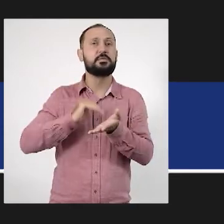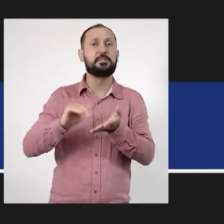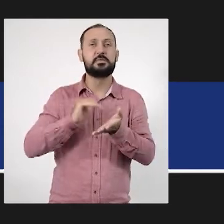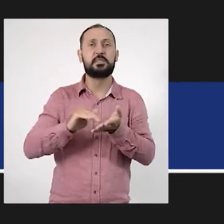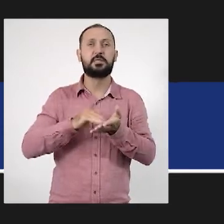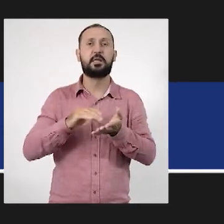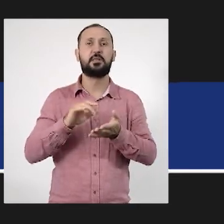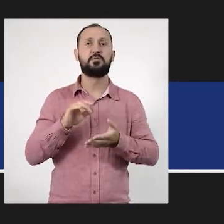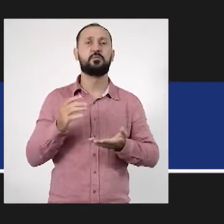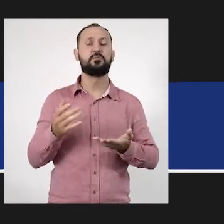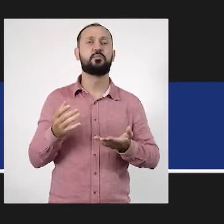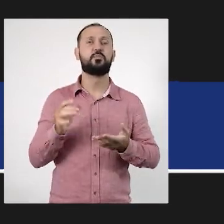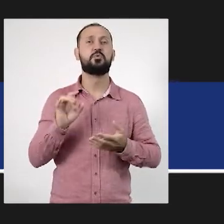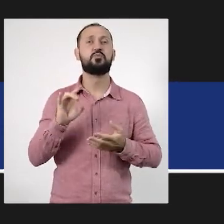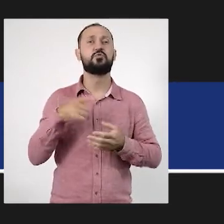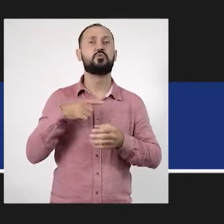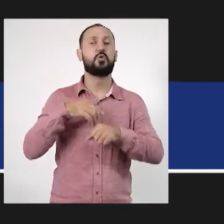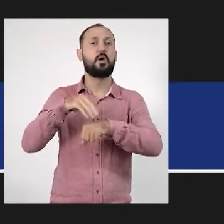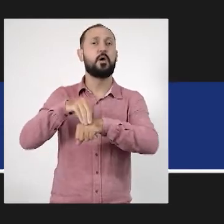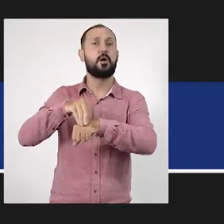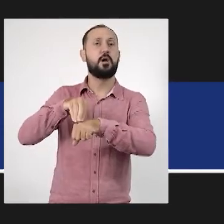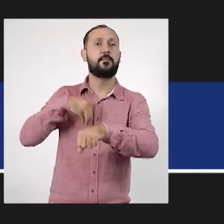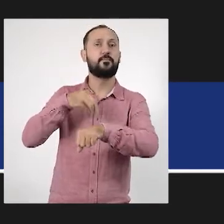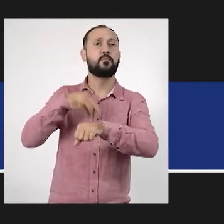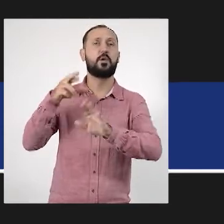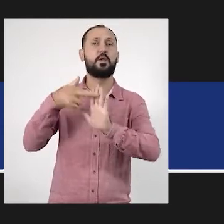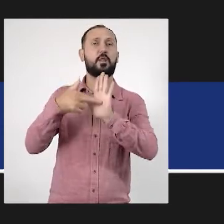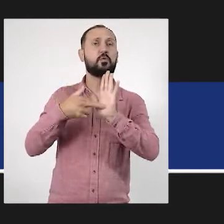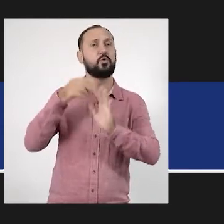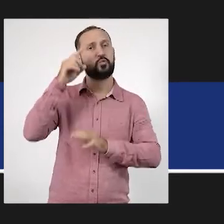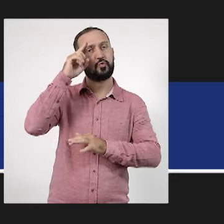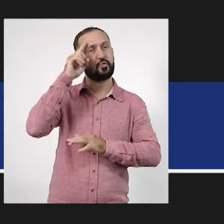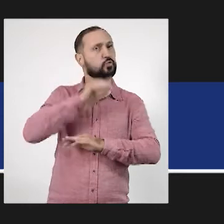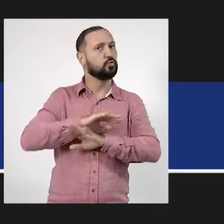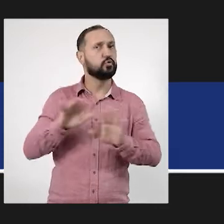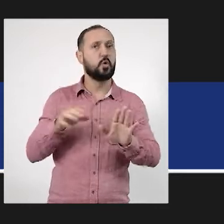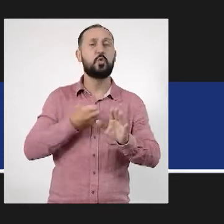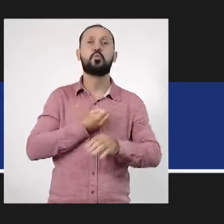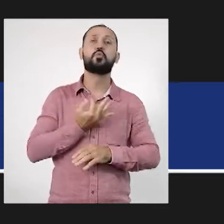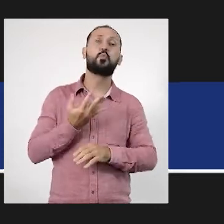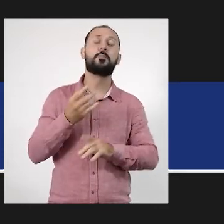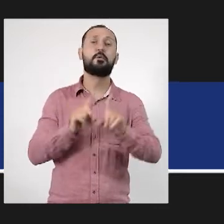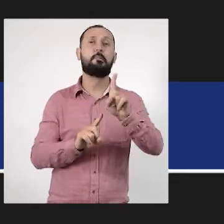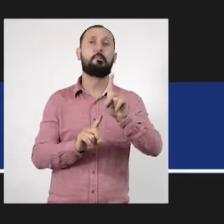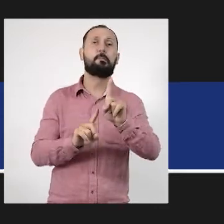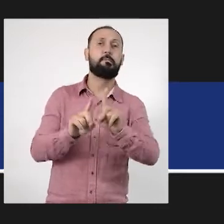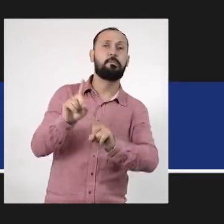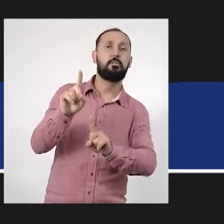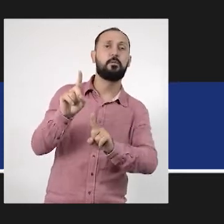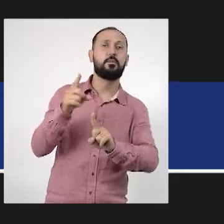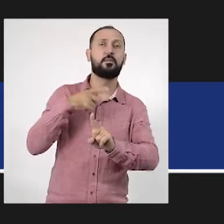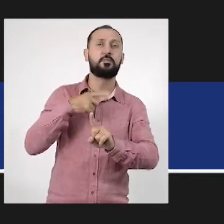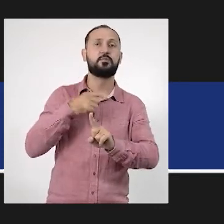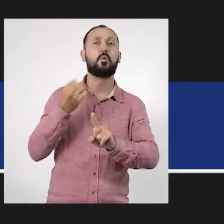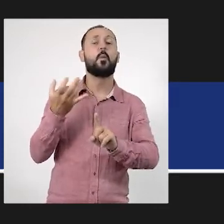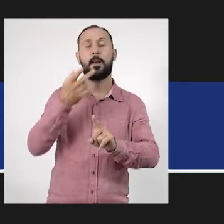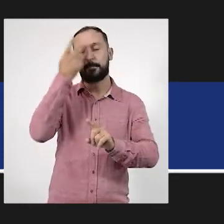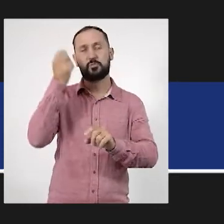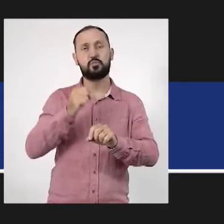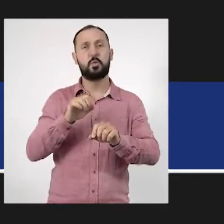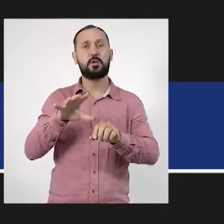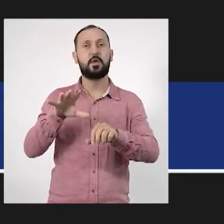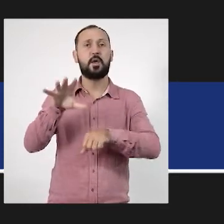senhor secretário somente nos passa o relatório diário dos números de casos de